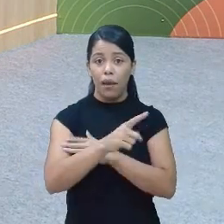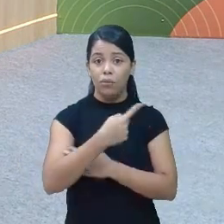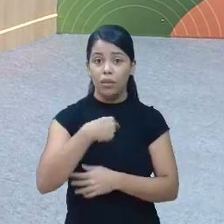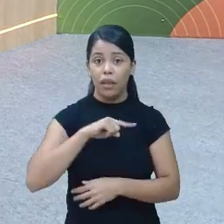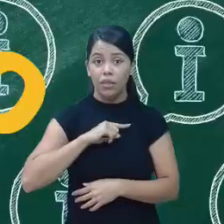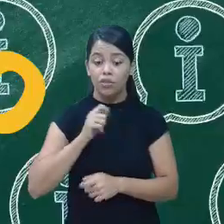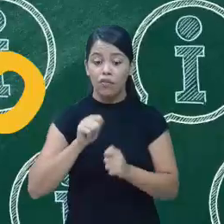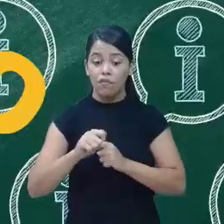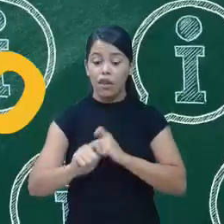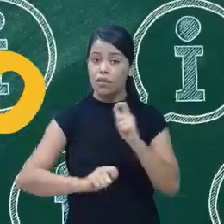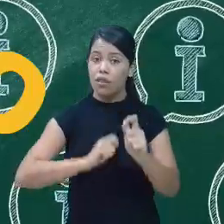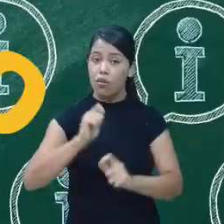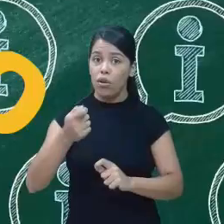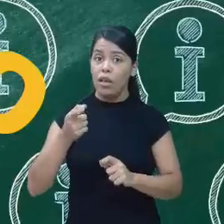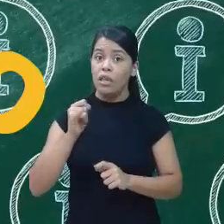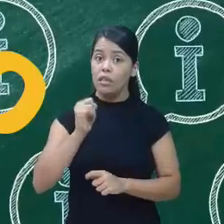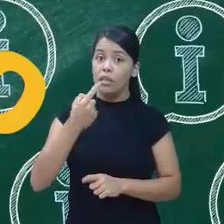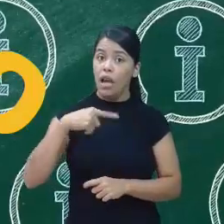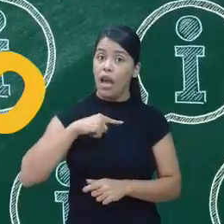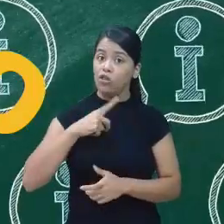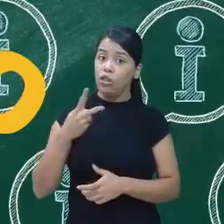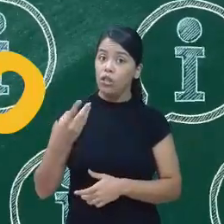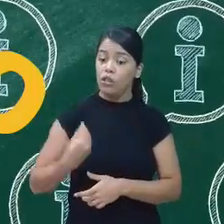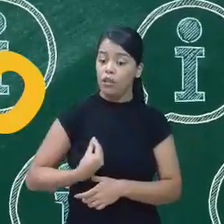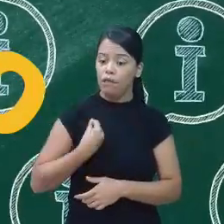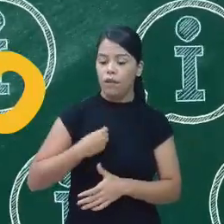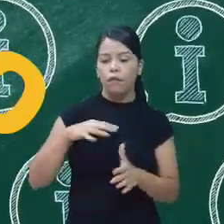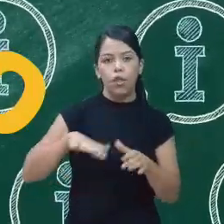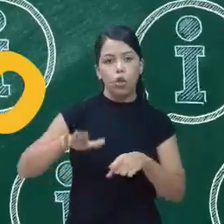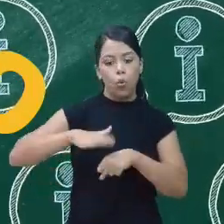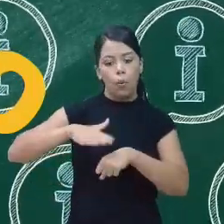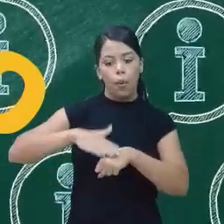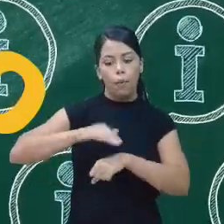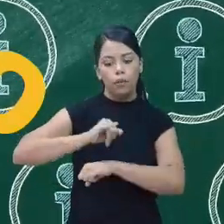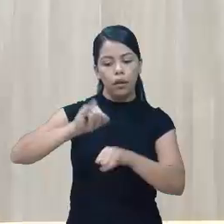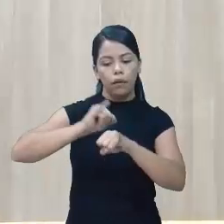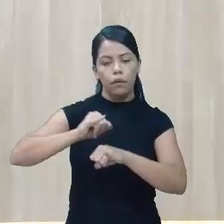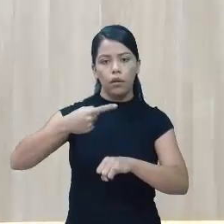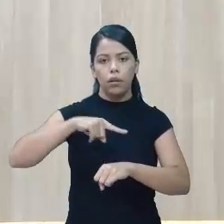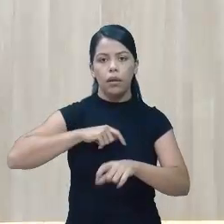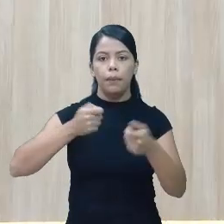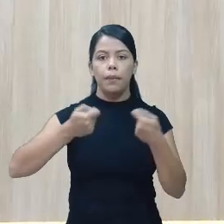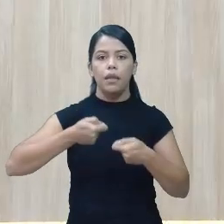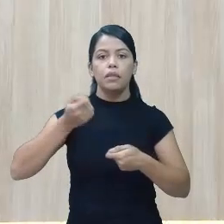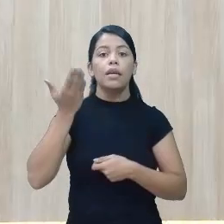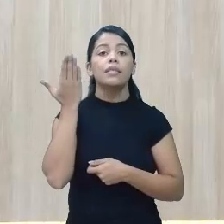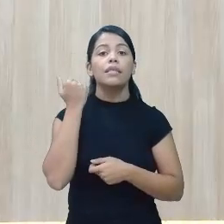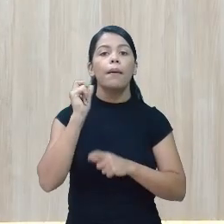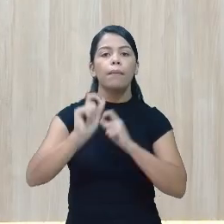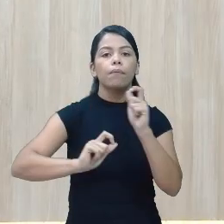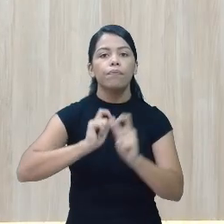seguinte, se a gente vive na era da informação, a gente precisa ter noção de o que